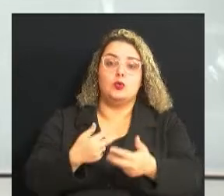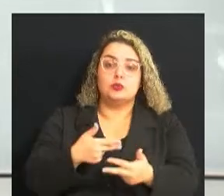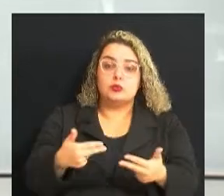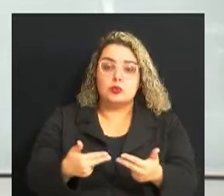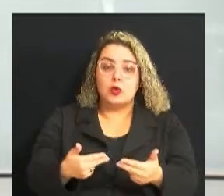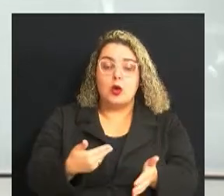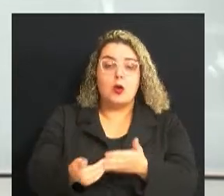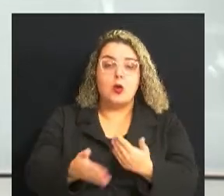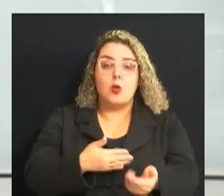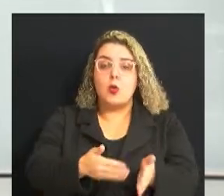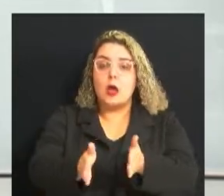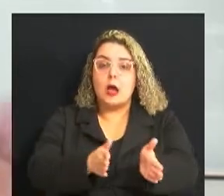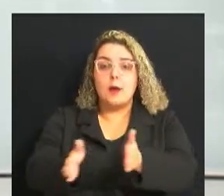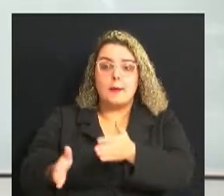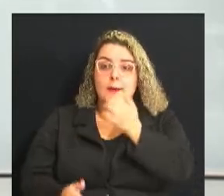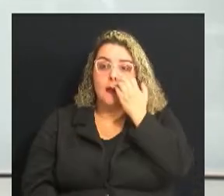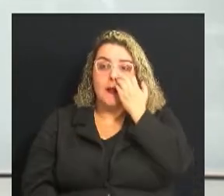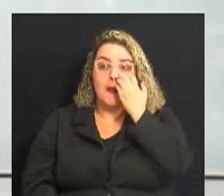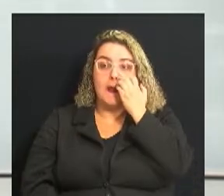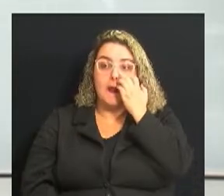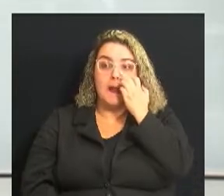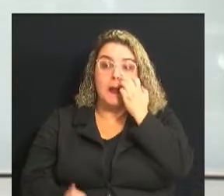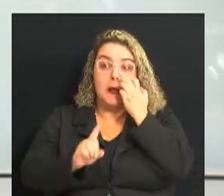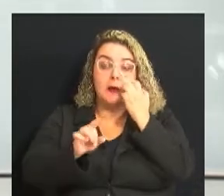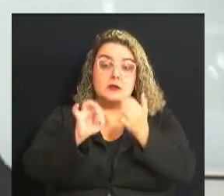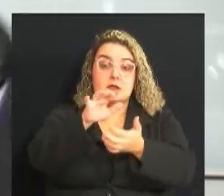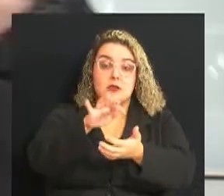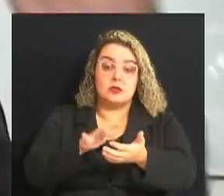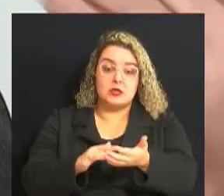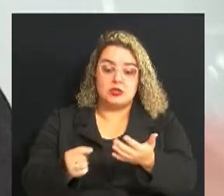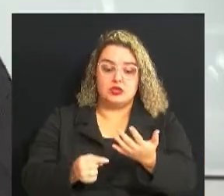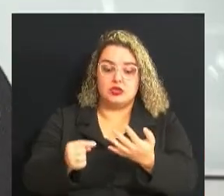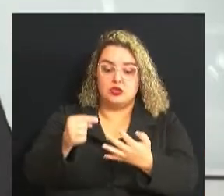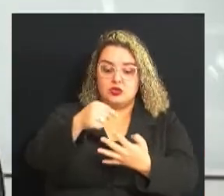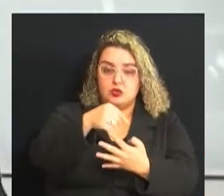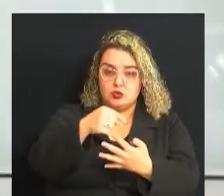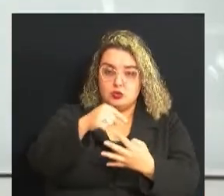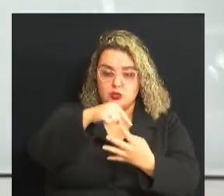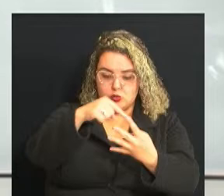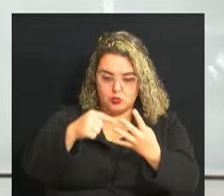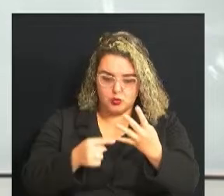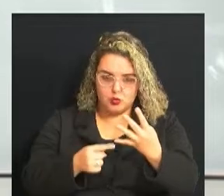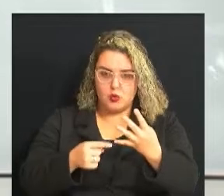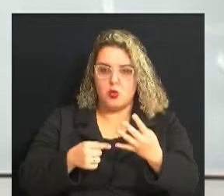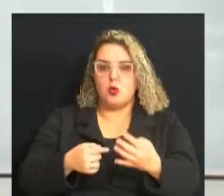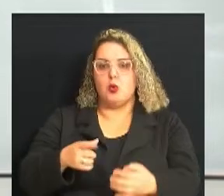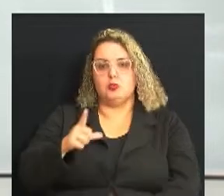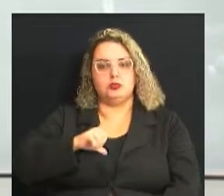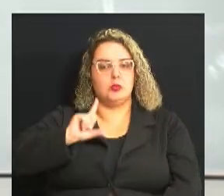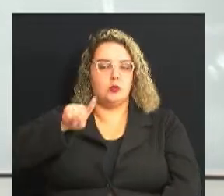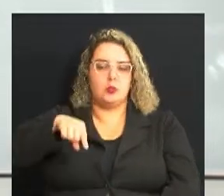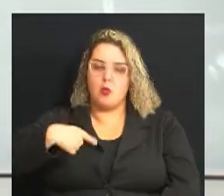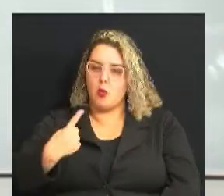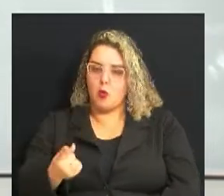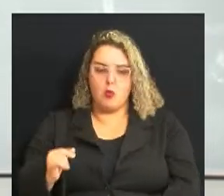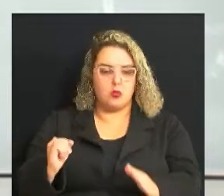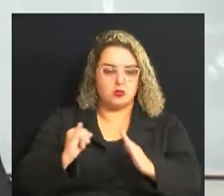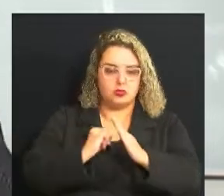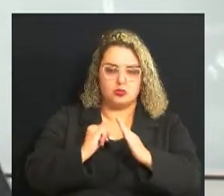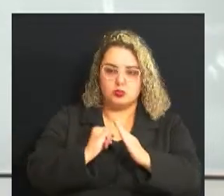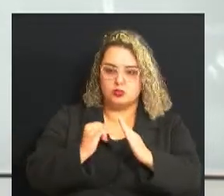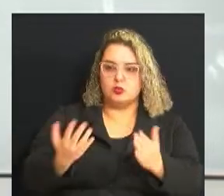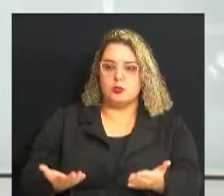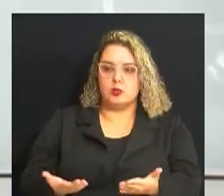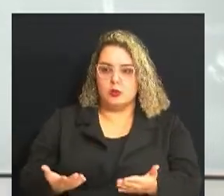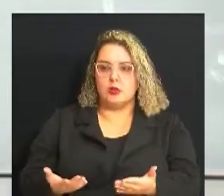momento deixar de preencher um dos requisitos, né, ou constar um outro patrimônio, a administração tributária